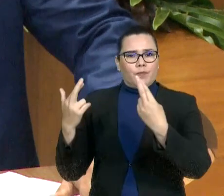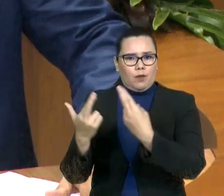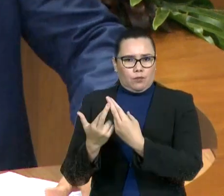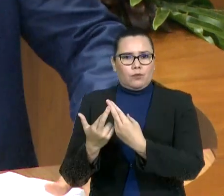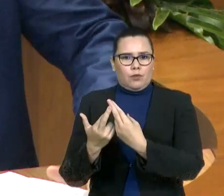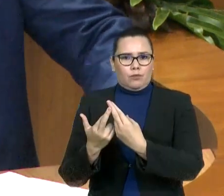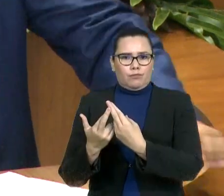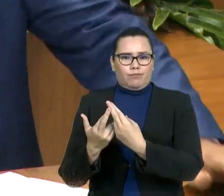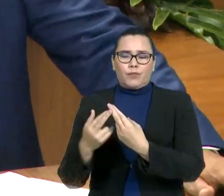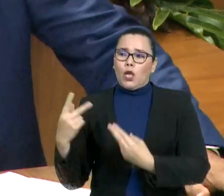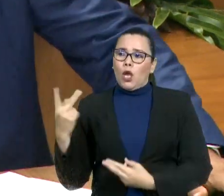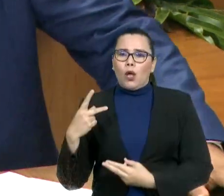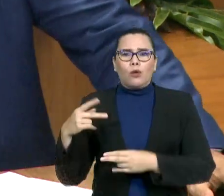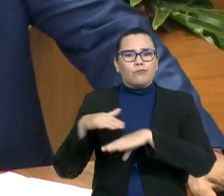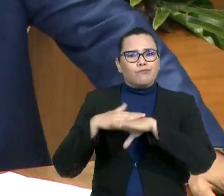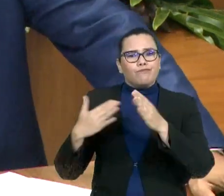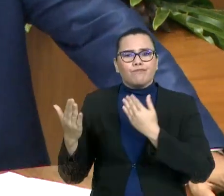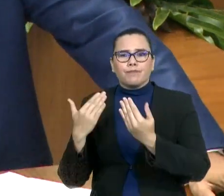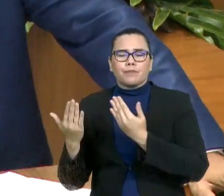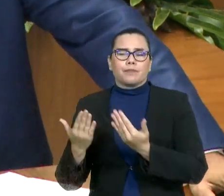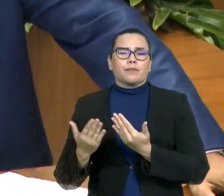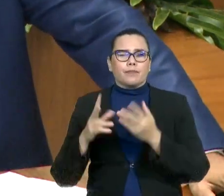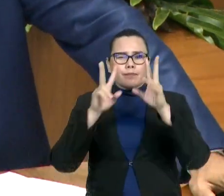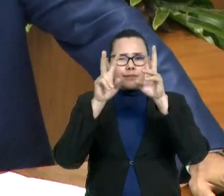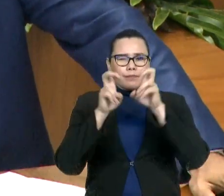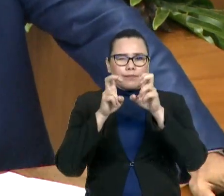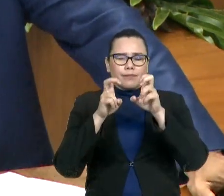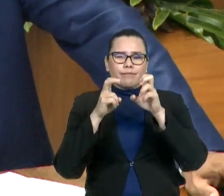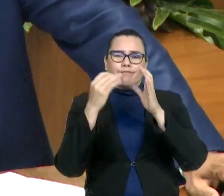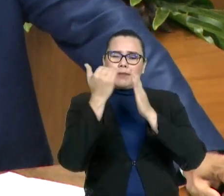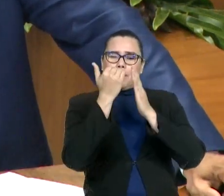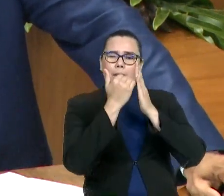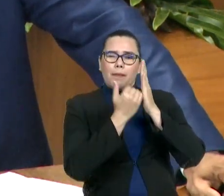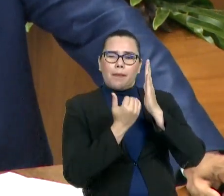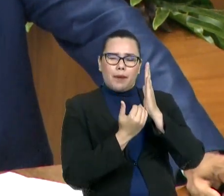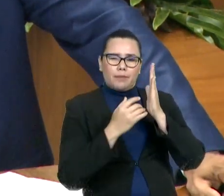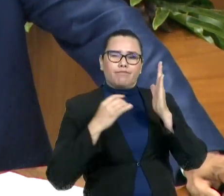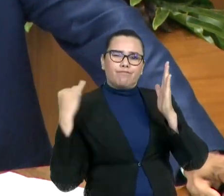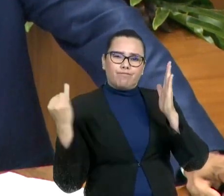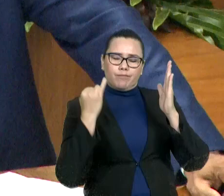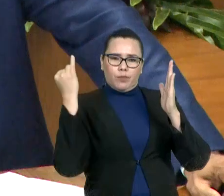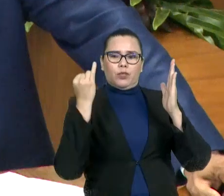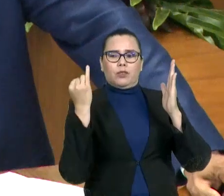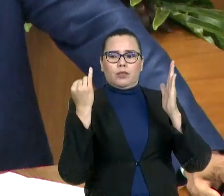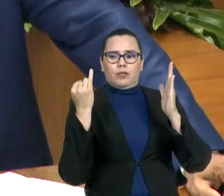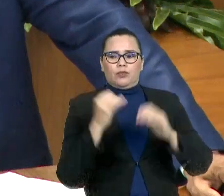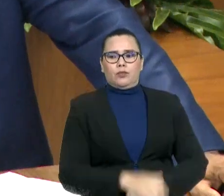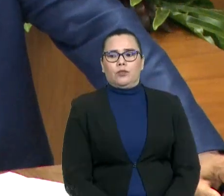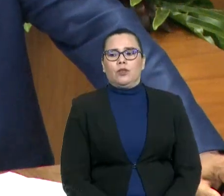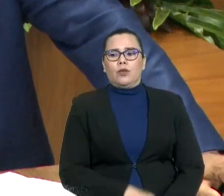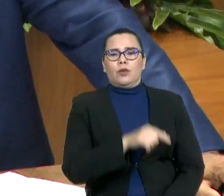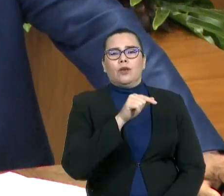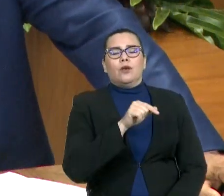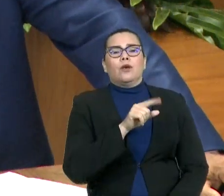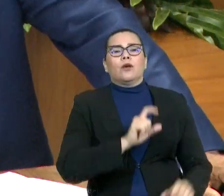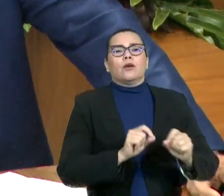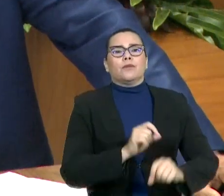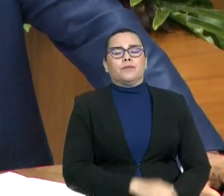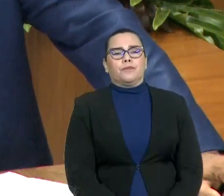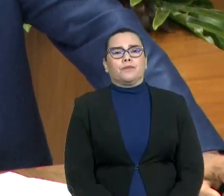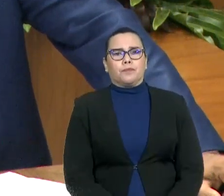e nós tratamos de alguns assuntos importantes e levei um pleito da Vila Nova, região